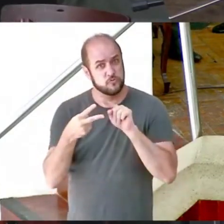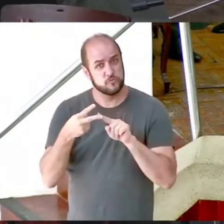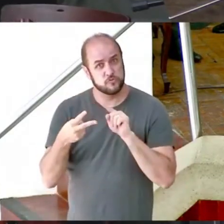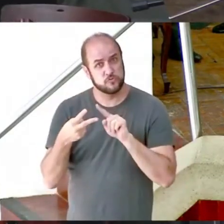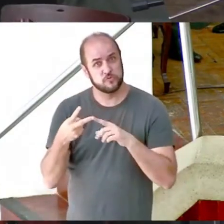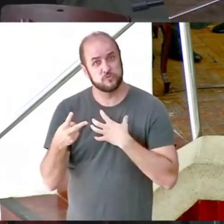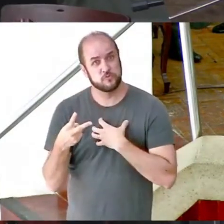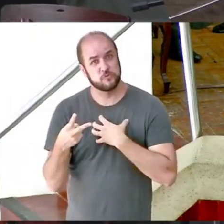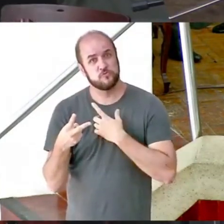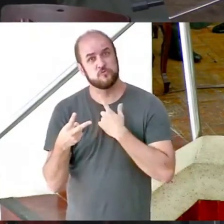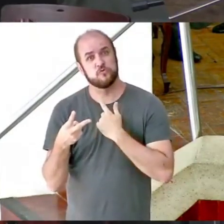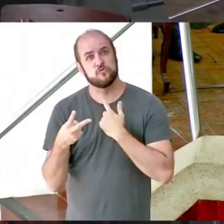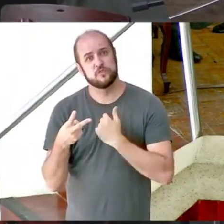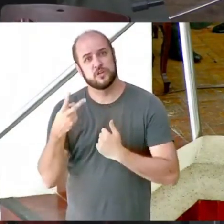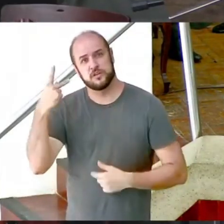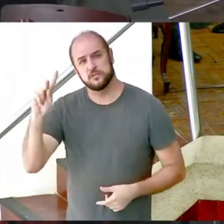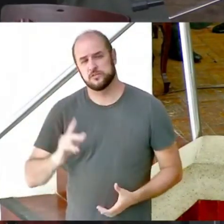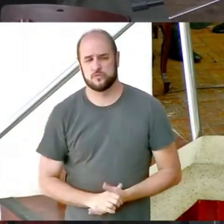dessa vontade.